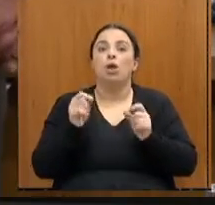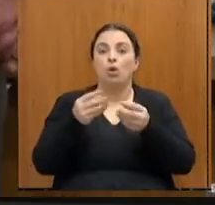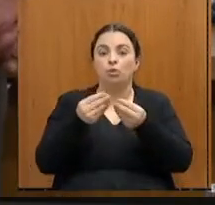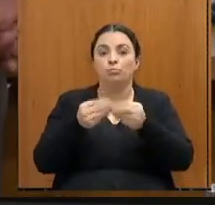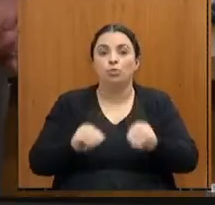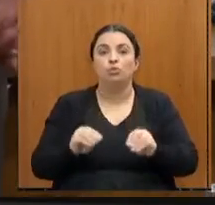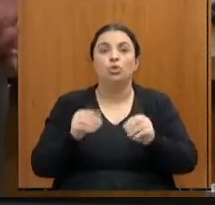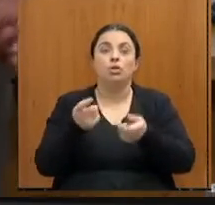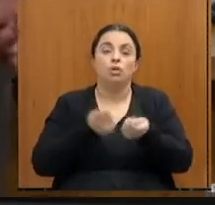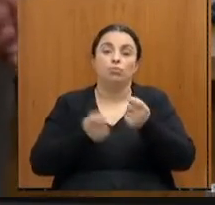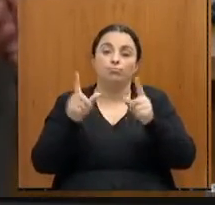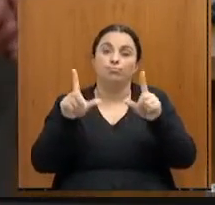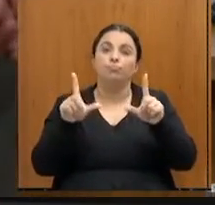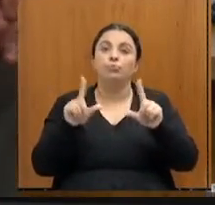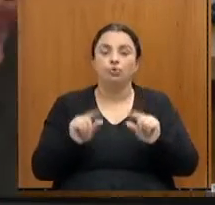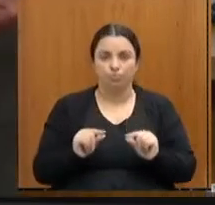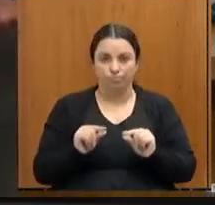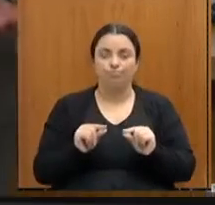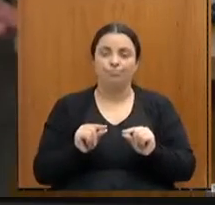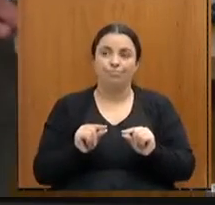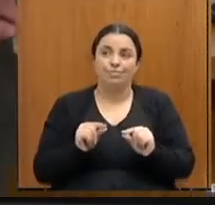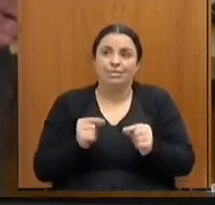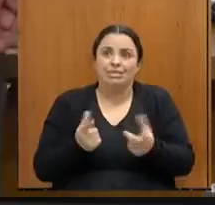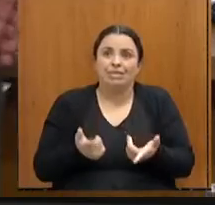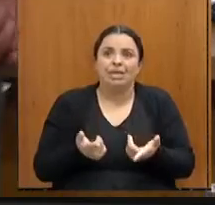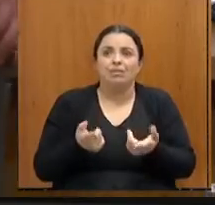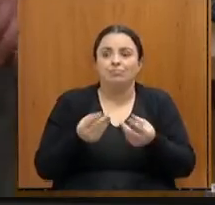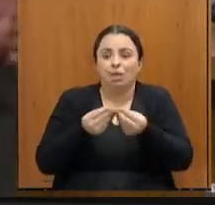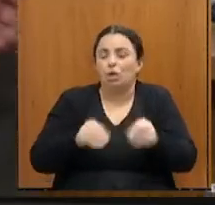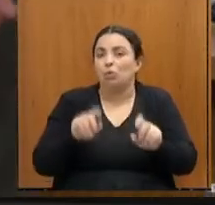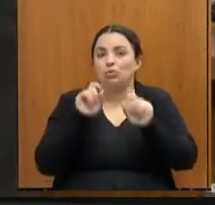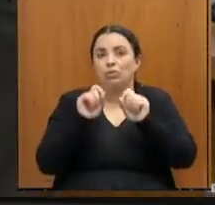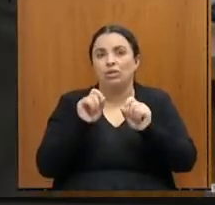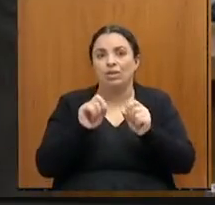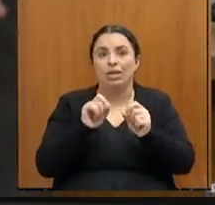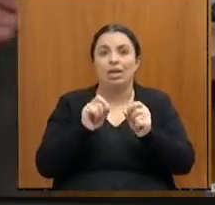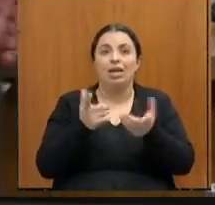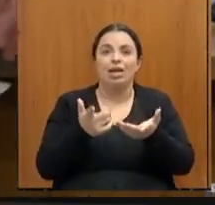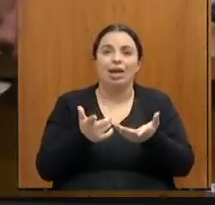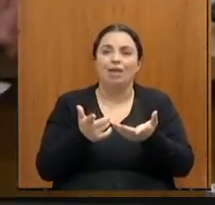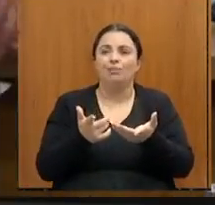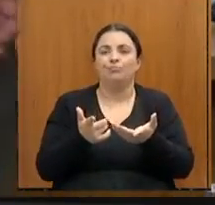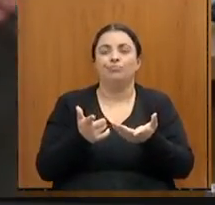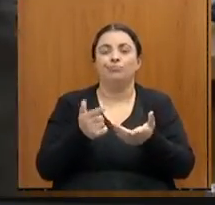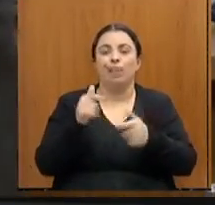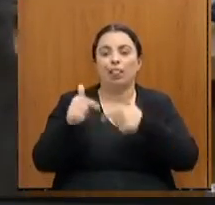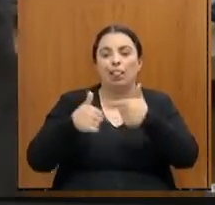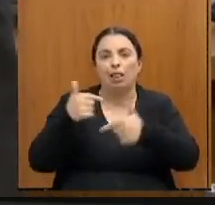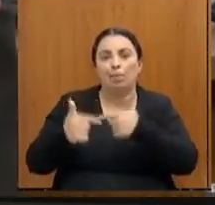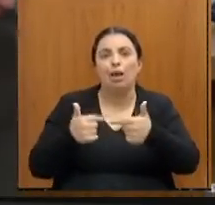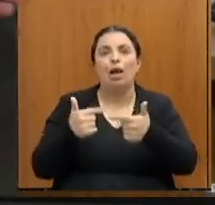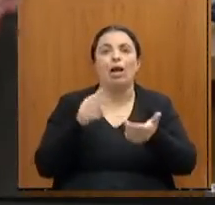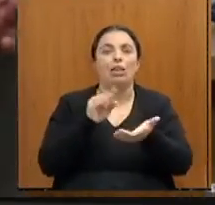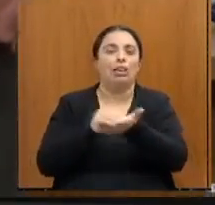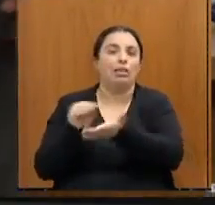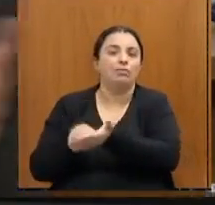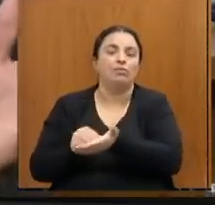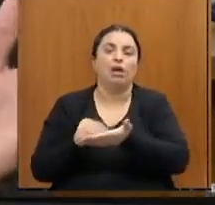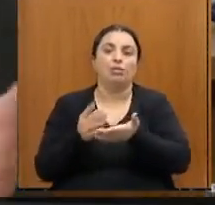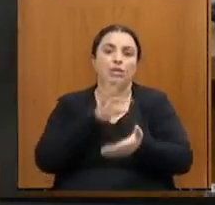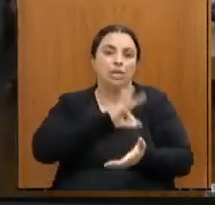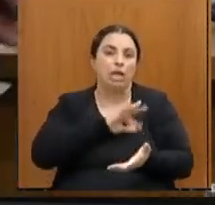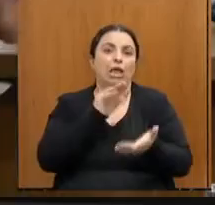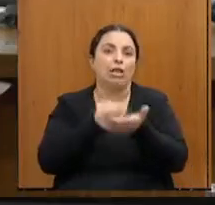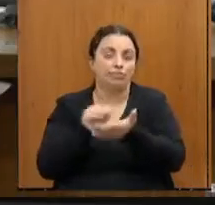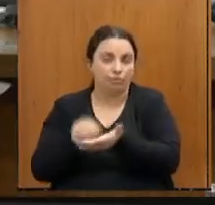econômicos geração de destruição de emprego e renda e que nós estamos trabalhando para reverter esse quadro do